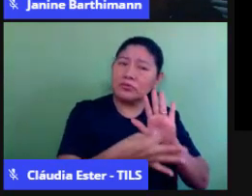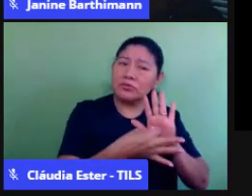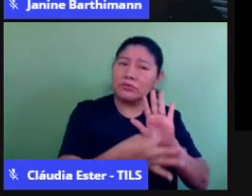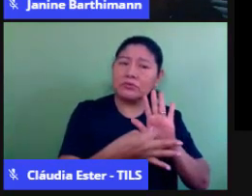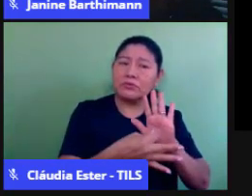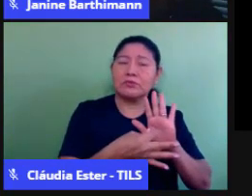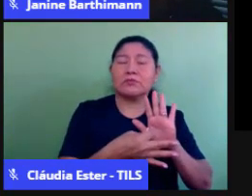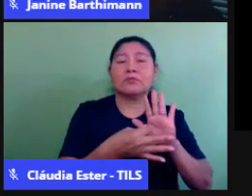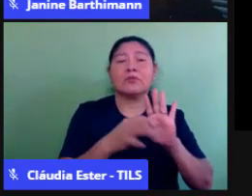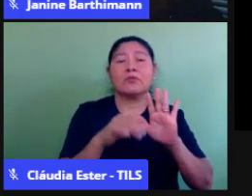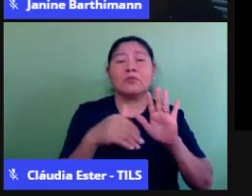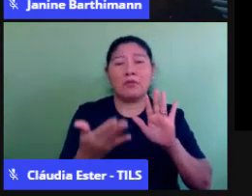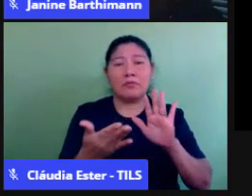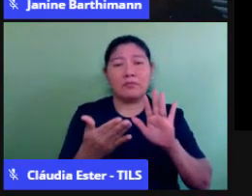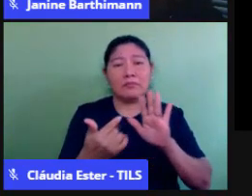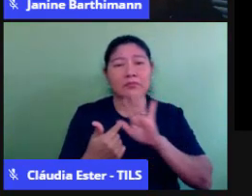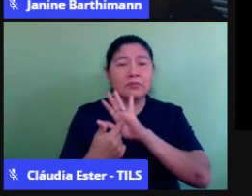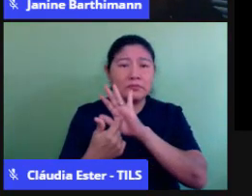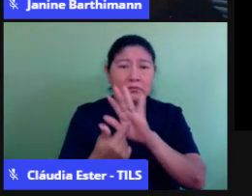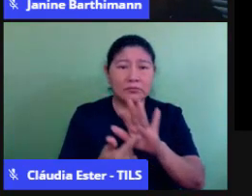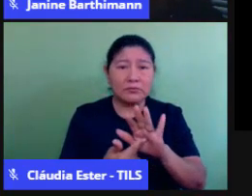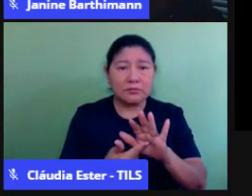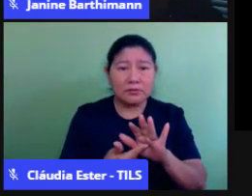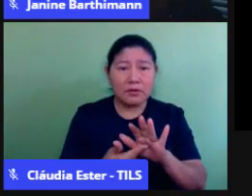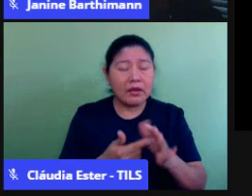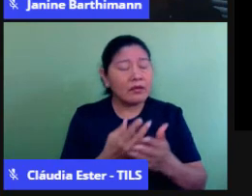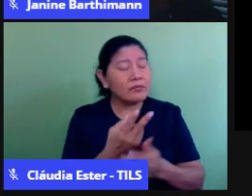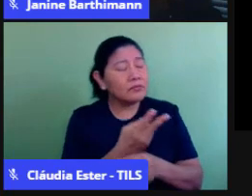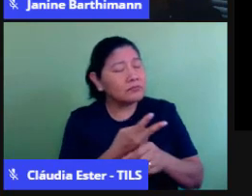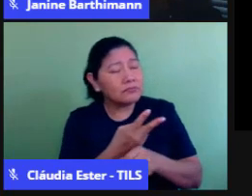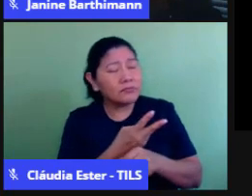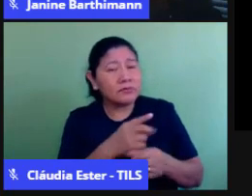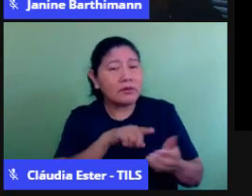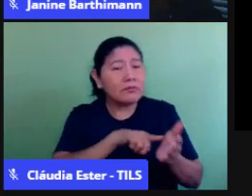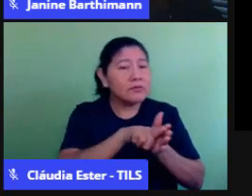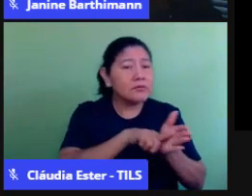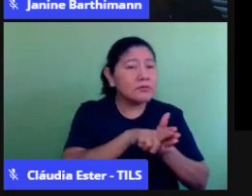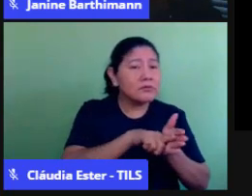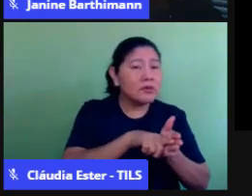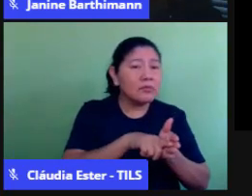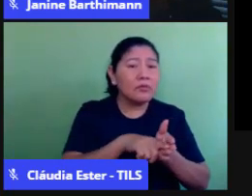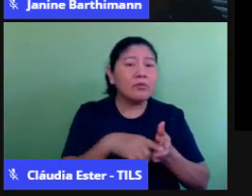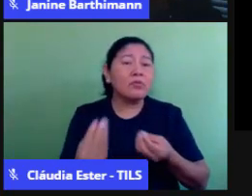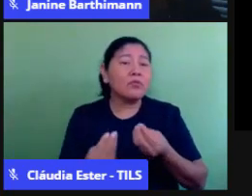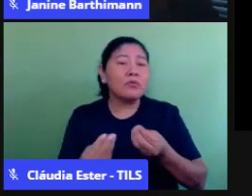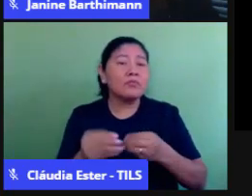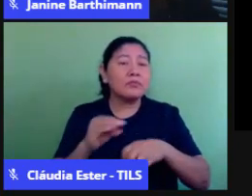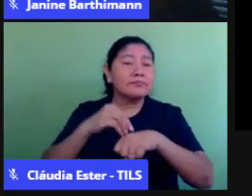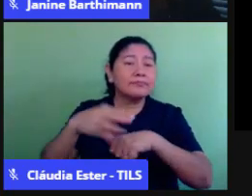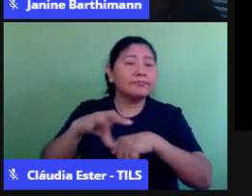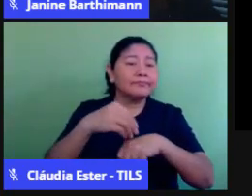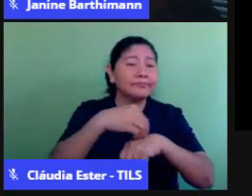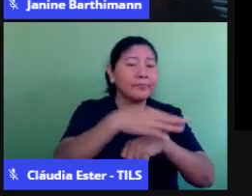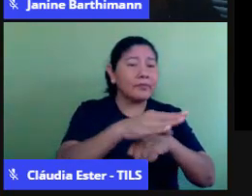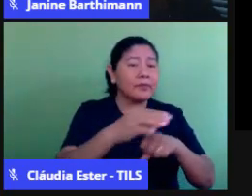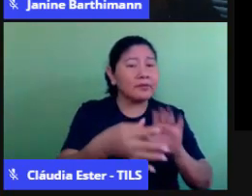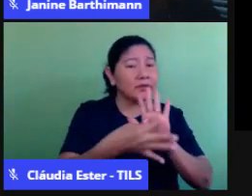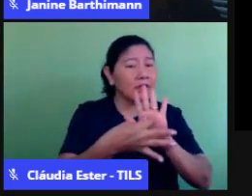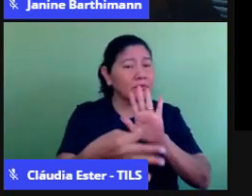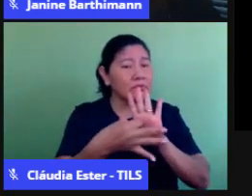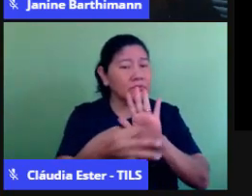Nós fomos lá ver, né, o que nós íamos discutir, como nós íamos discutir. Então, nós vamos ver